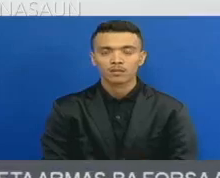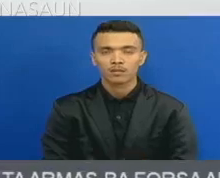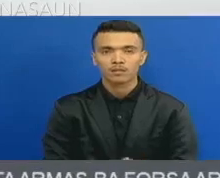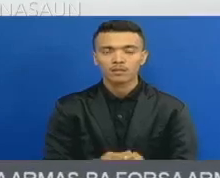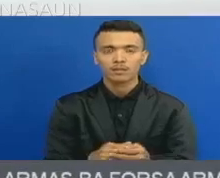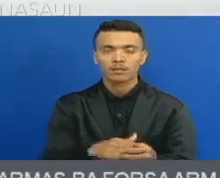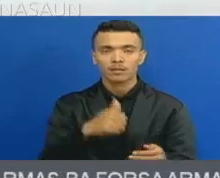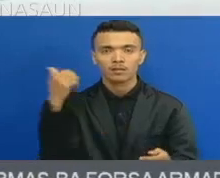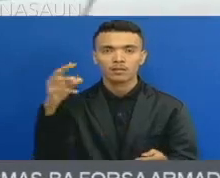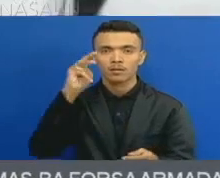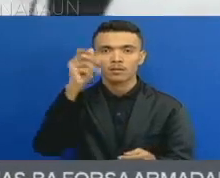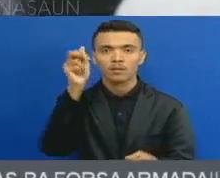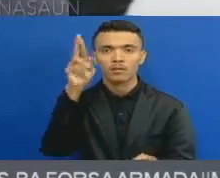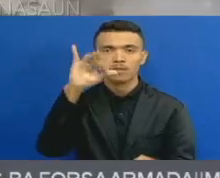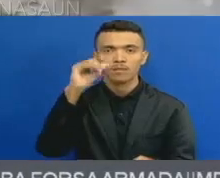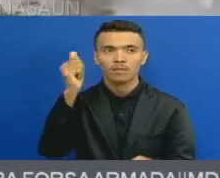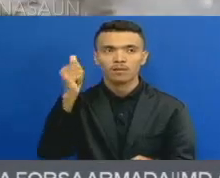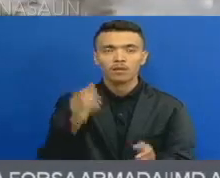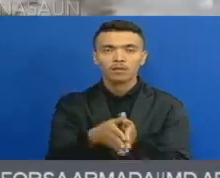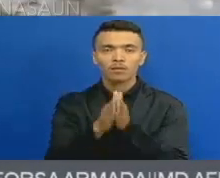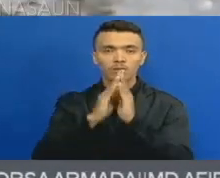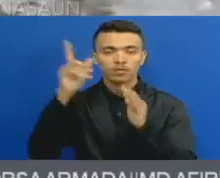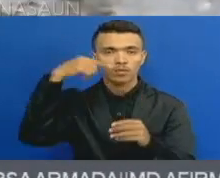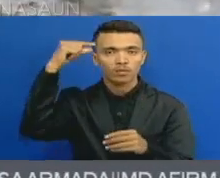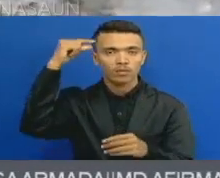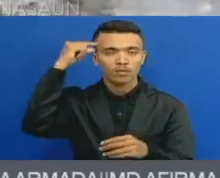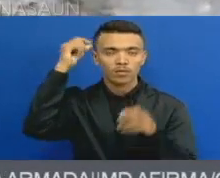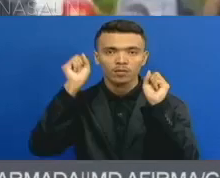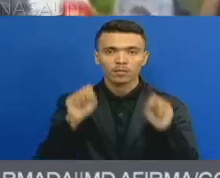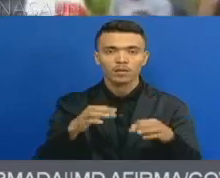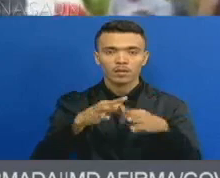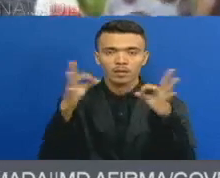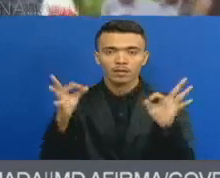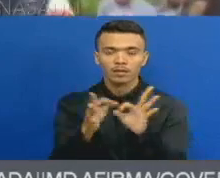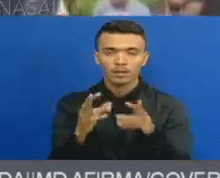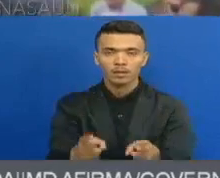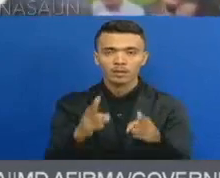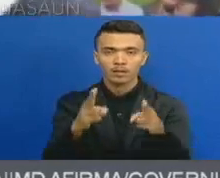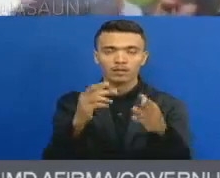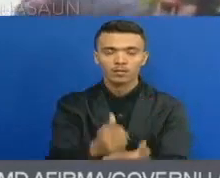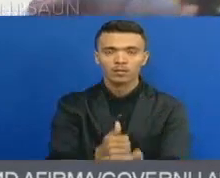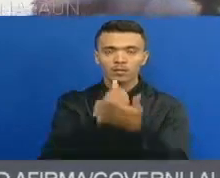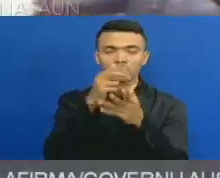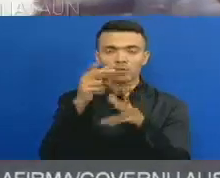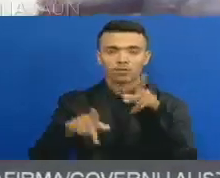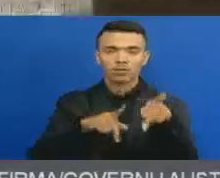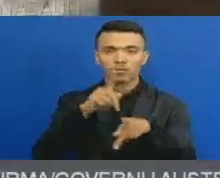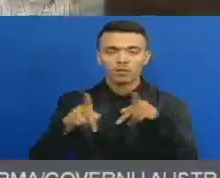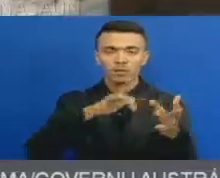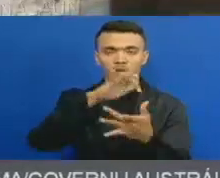E a parte selo que Maria Madeira Martins Russo governo. A tubela responde emergência, onde facilita a comunidade